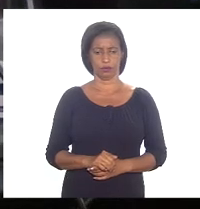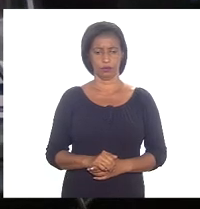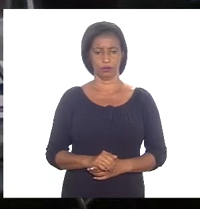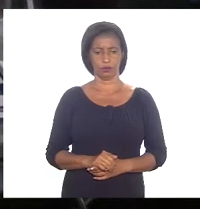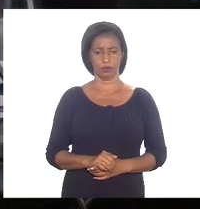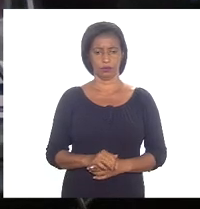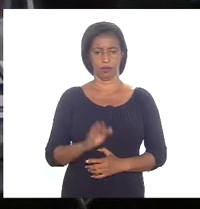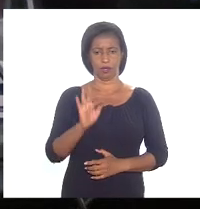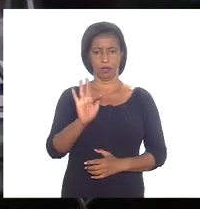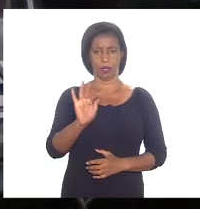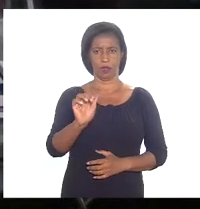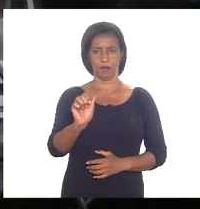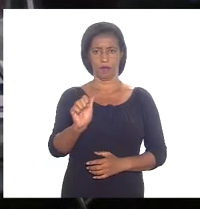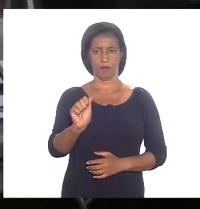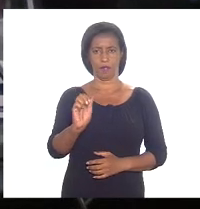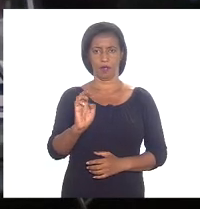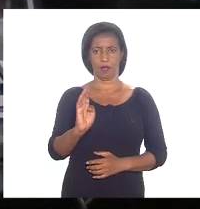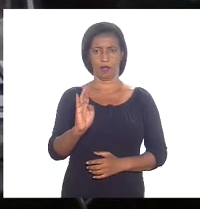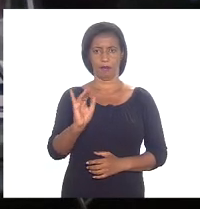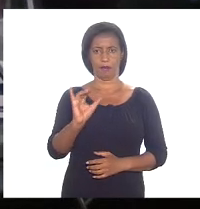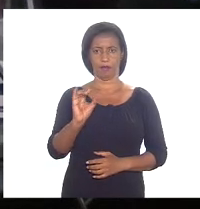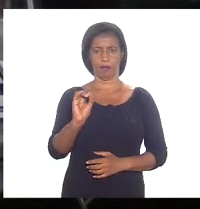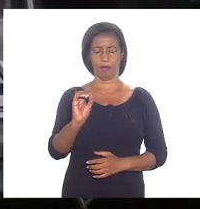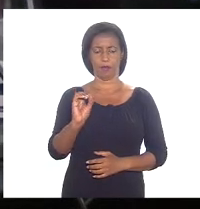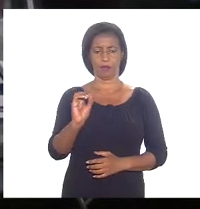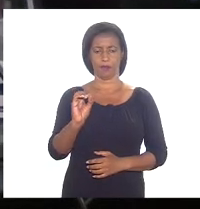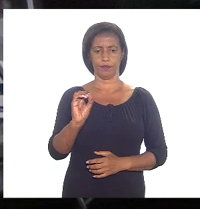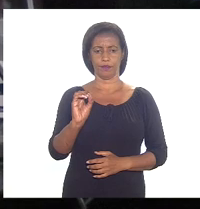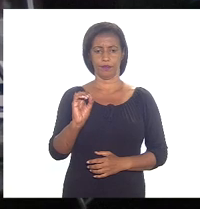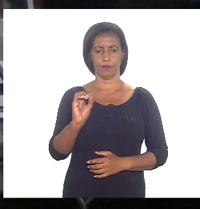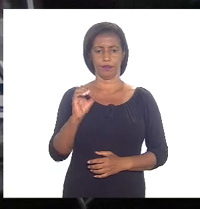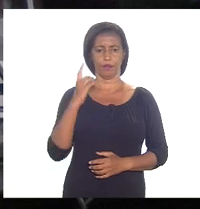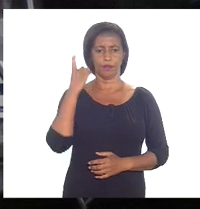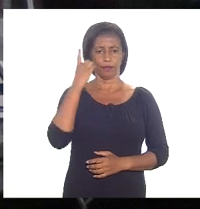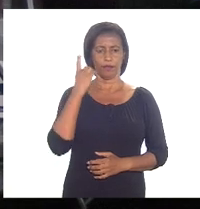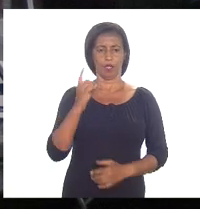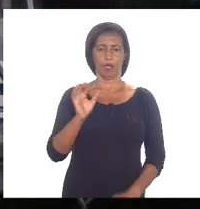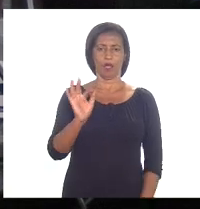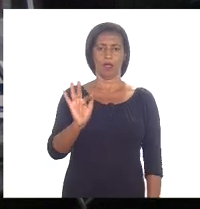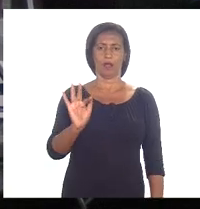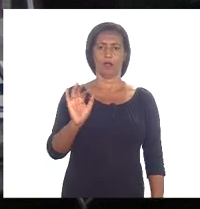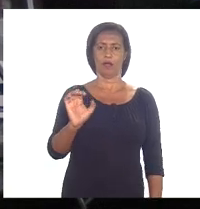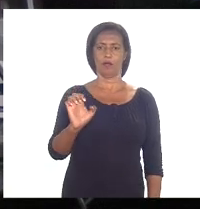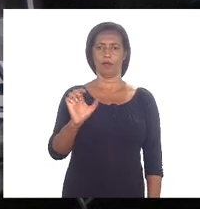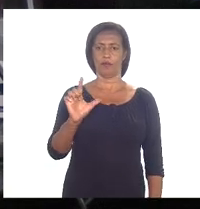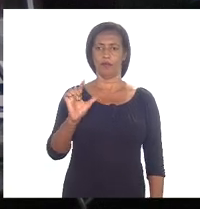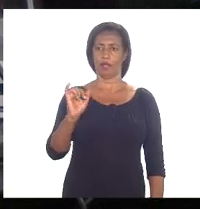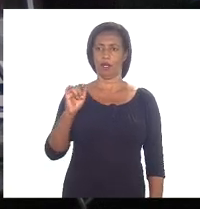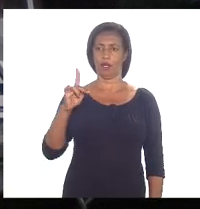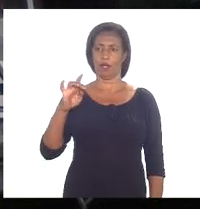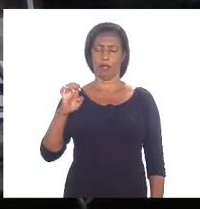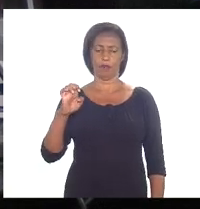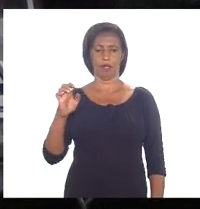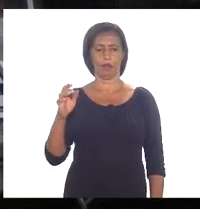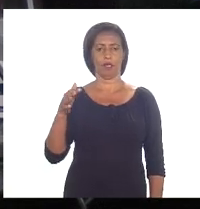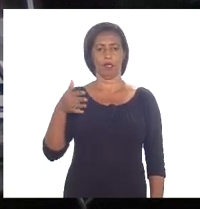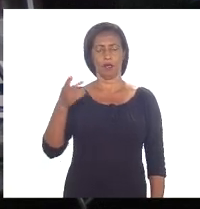Deputado Fábio Silva. Deputado Felipe Soares. Deputado Felipe Pobel.